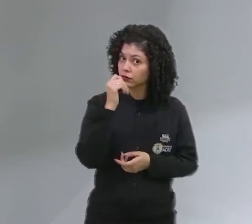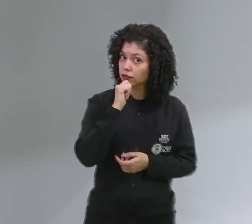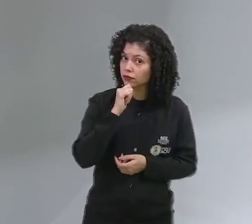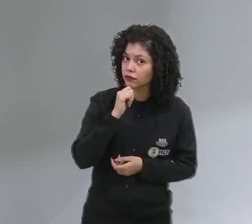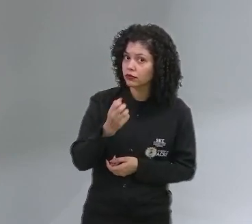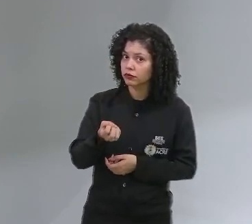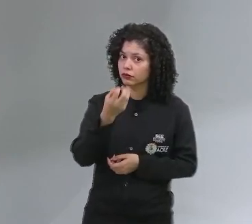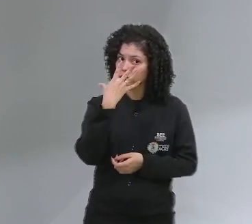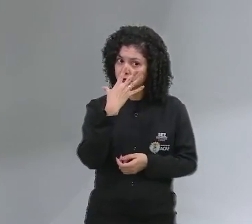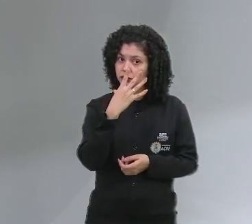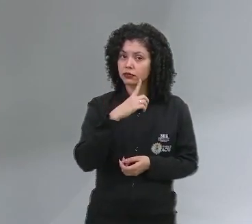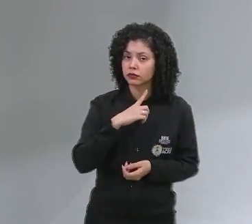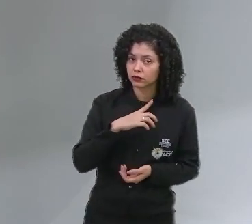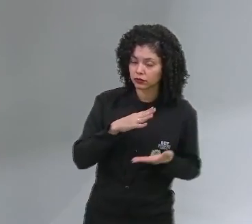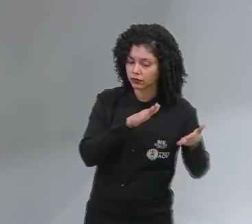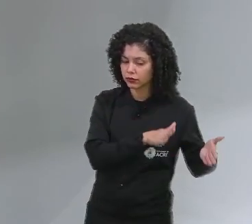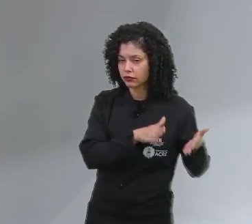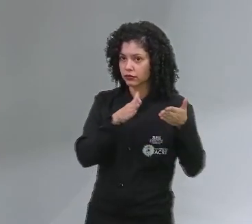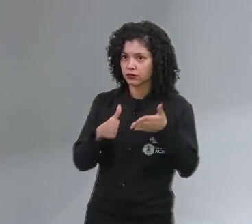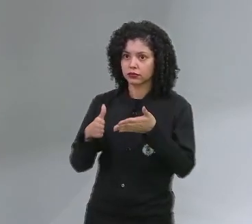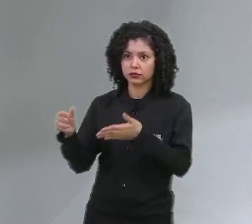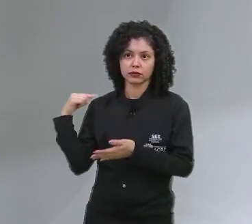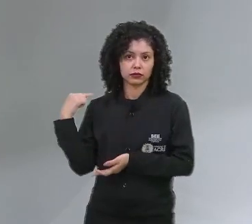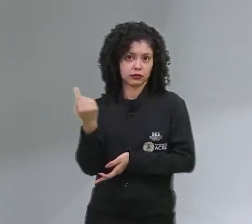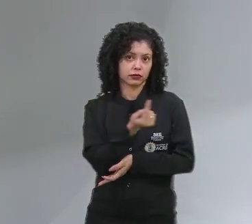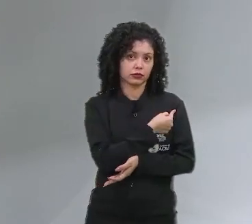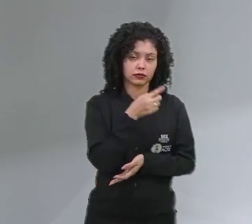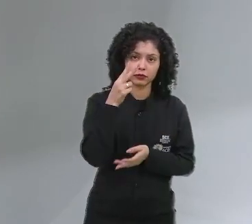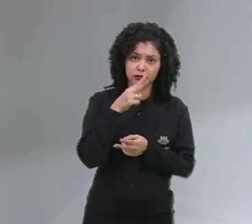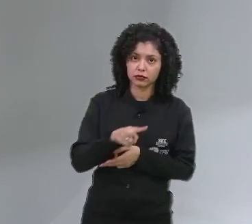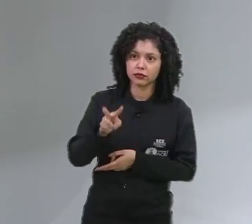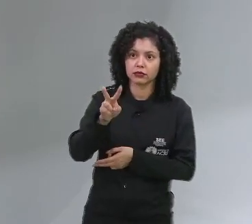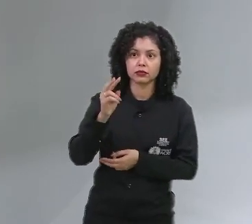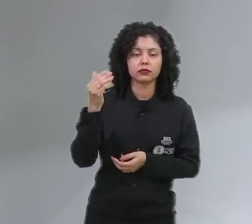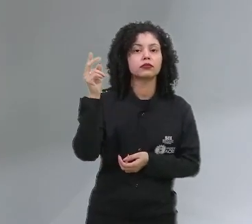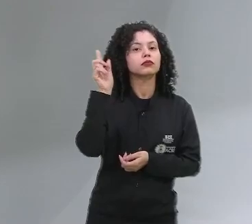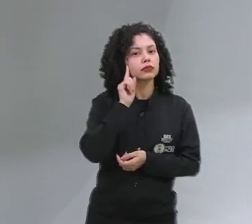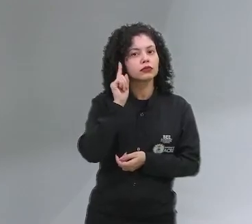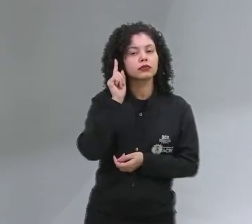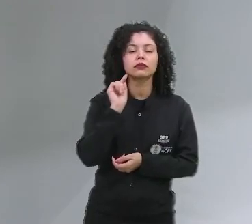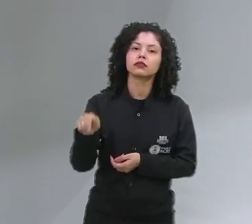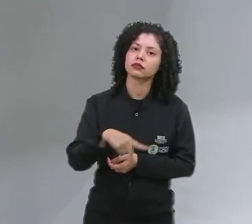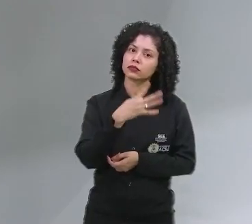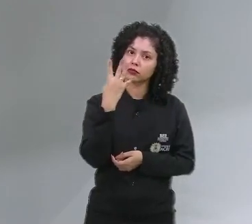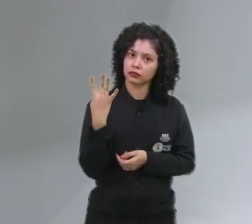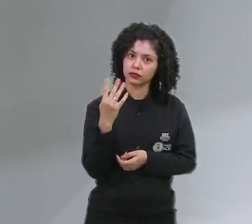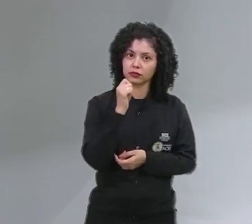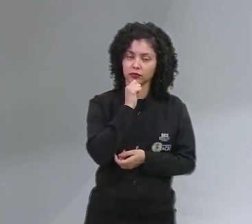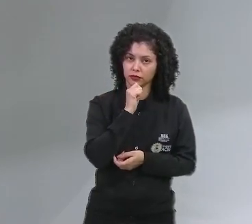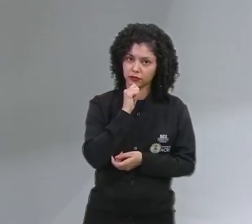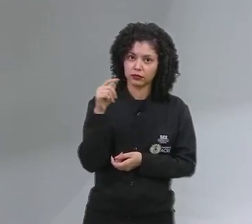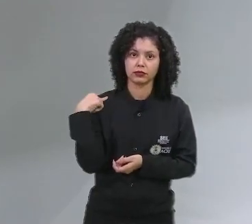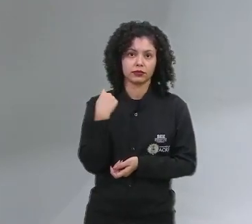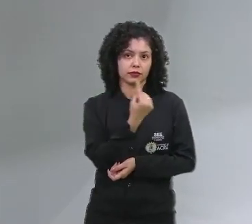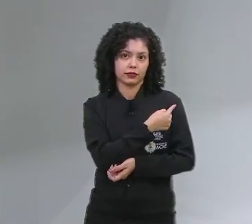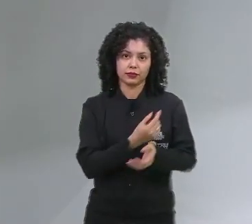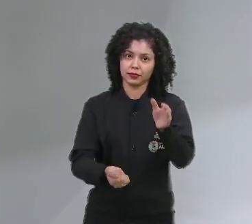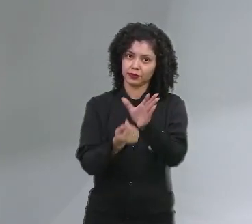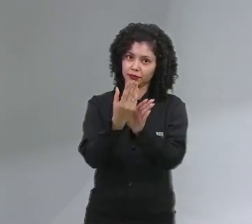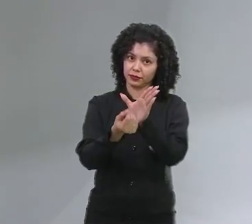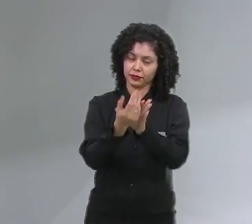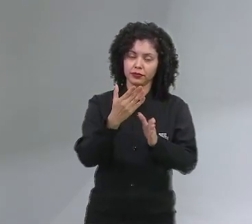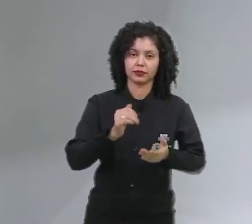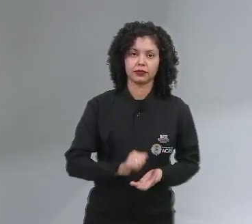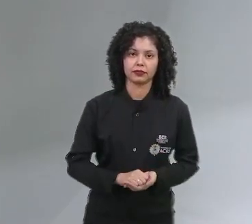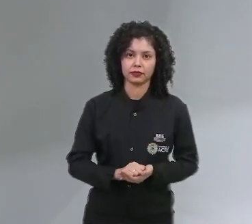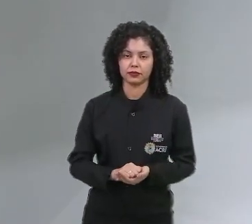de fotografias que passam diante dos nossos olhos todos os dias? Quantas fotografias nós produzimos,